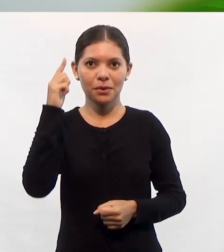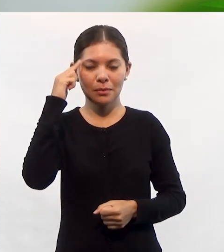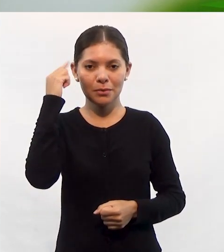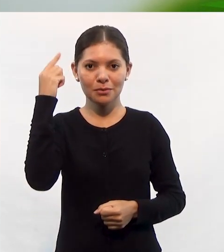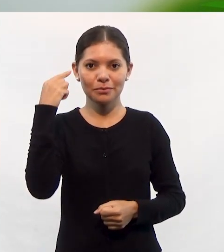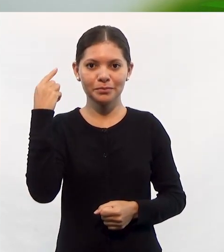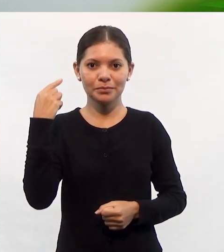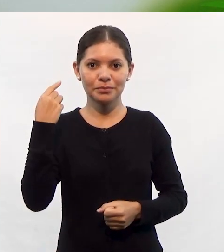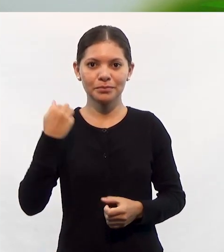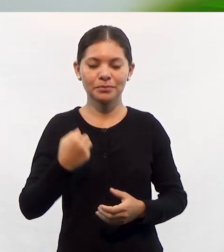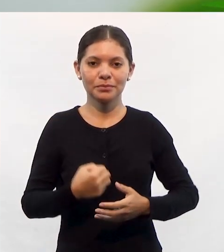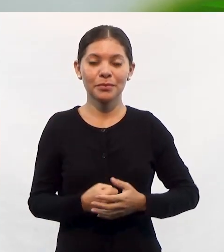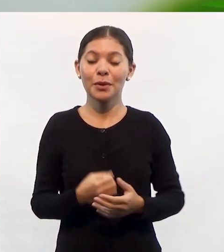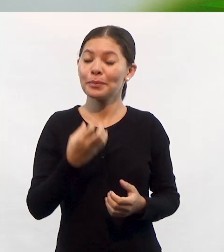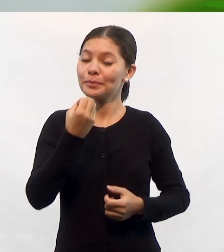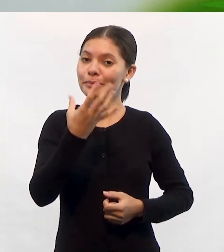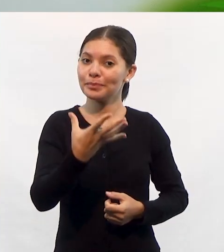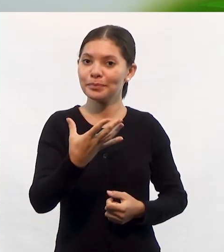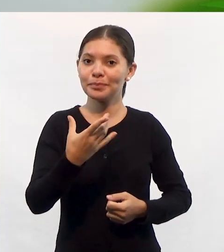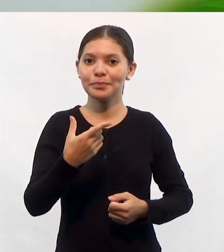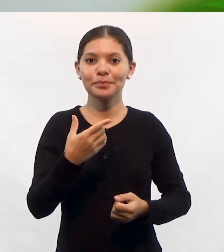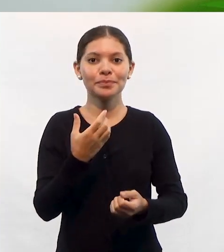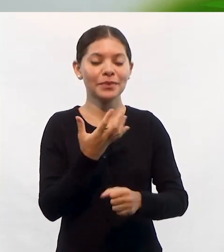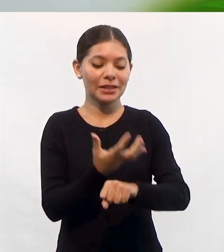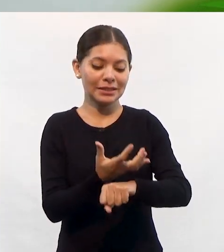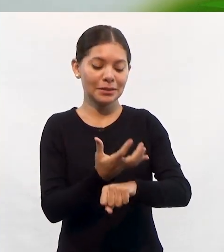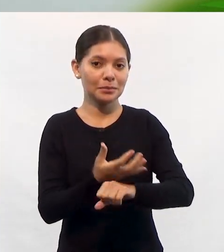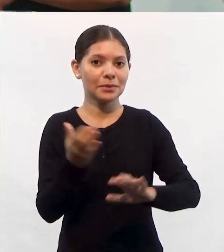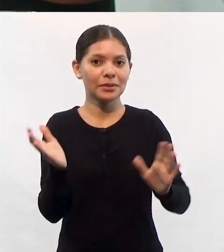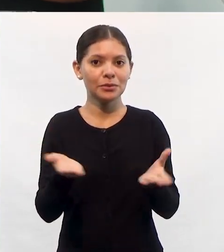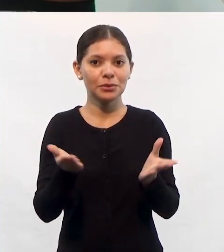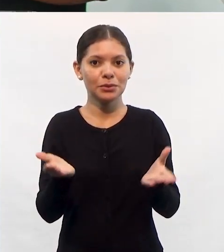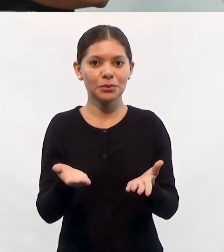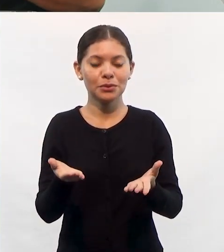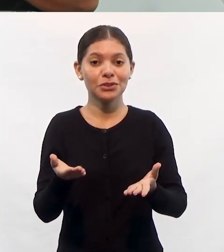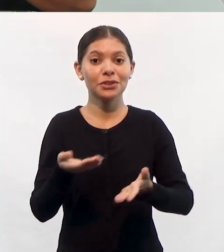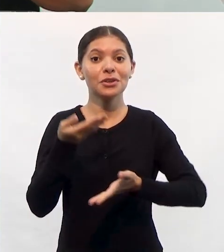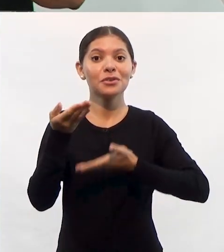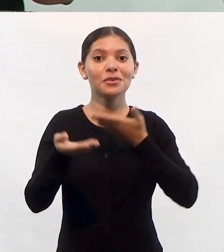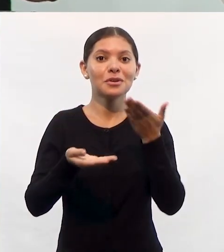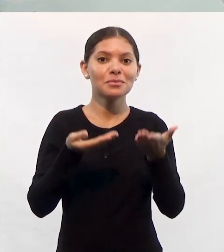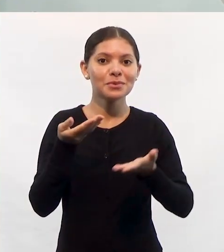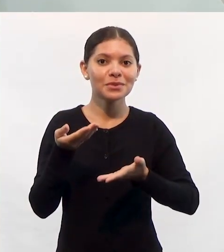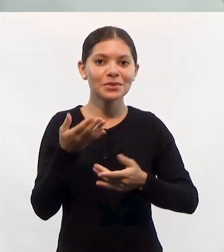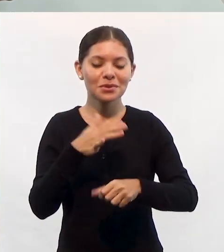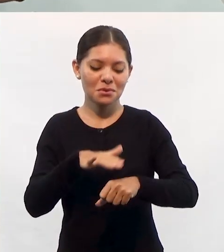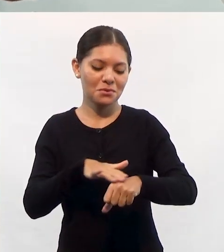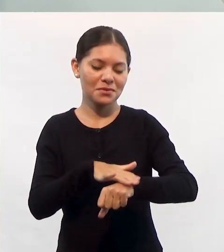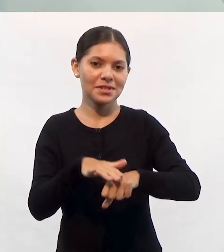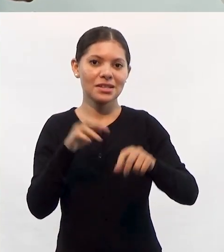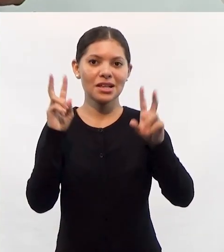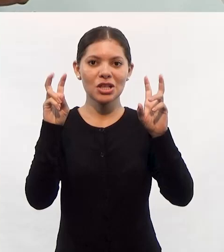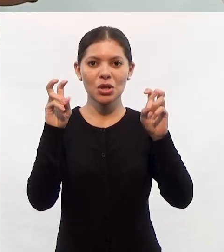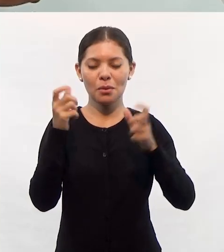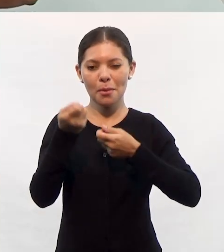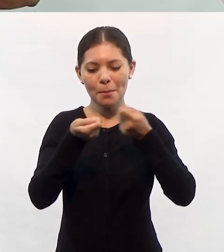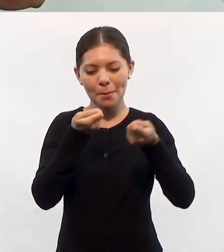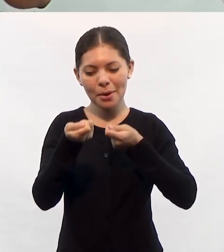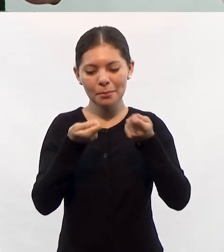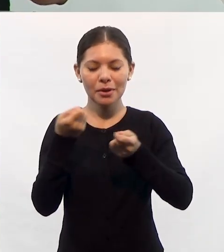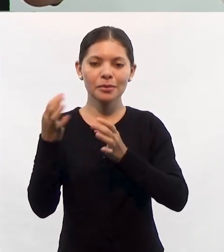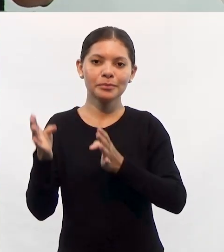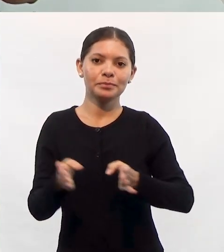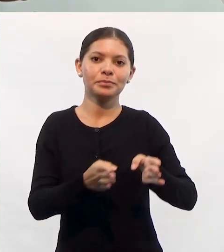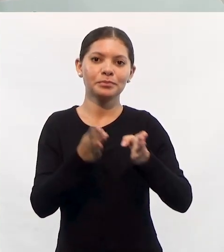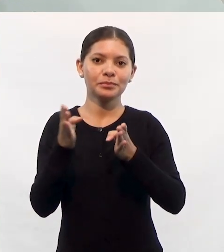cabelos encaracolados bom na disciplina de hoje nós vamos falar sobre o controle da produção